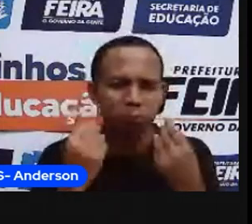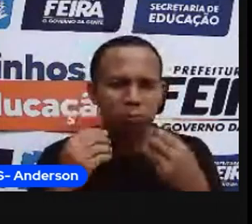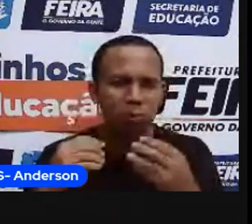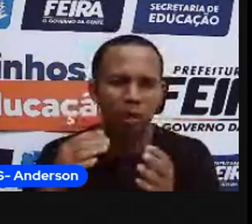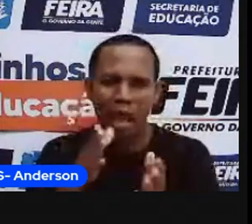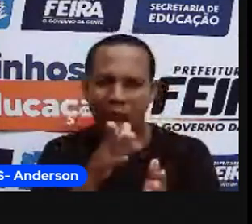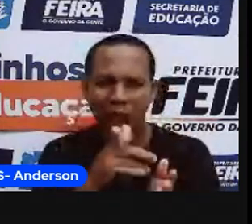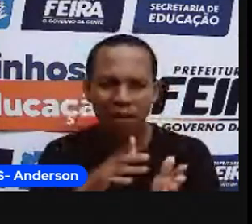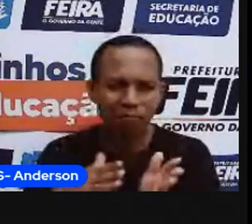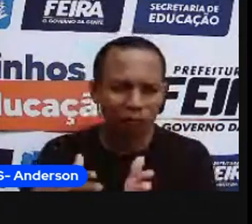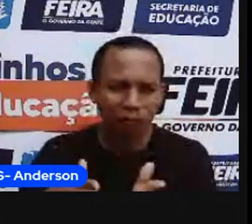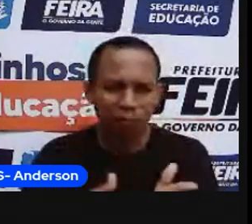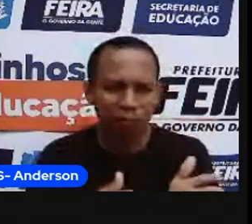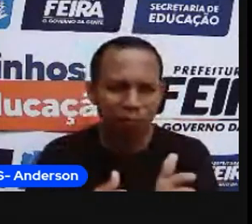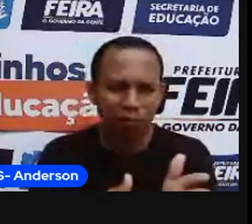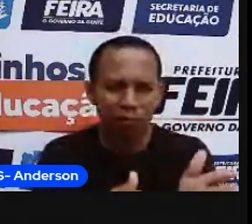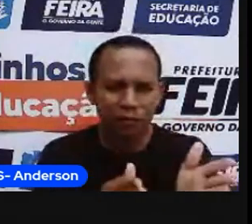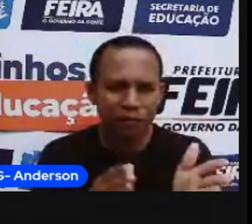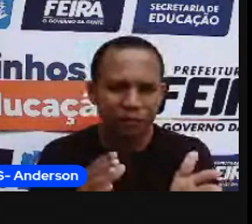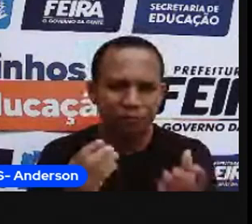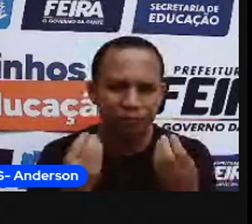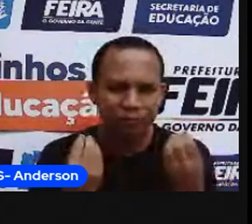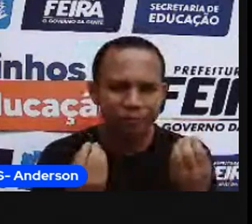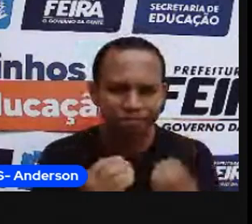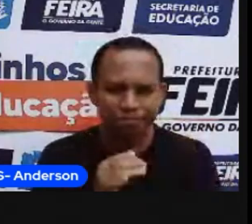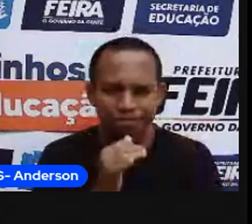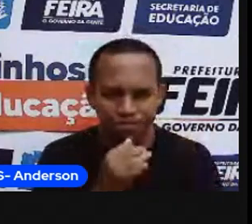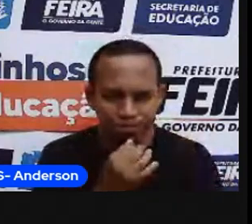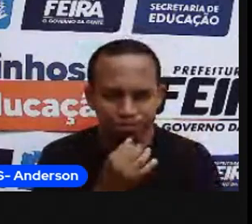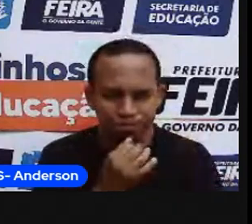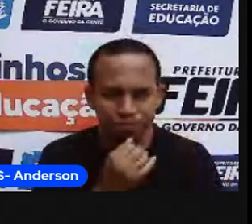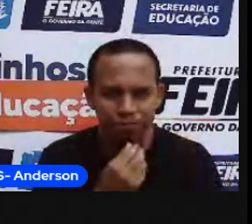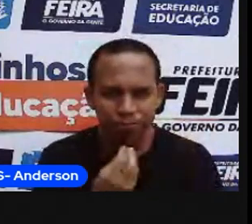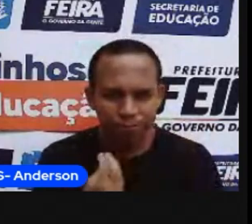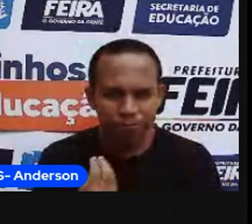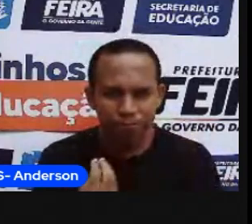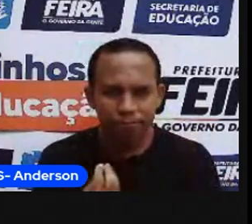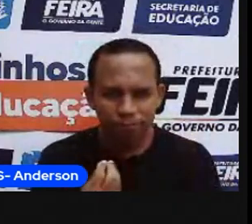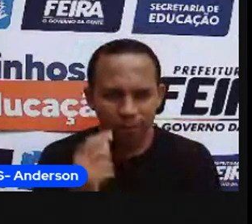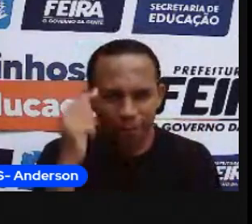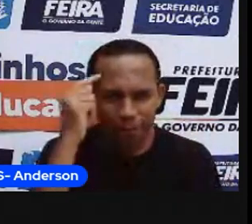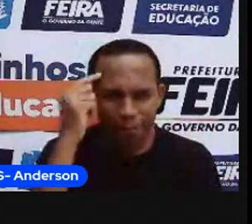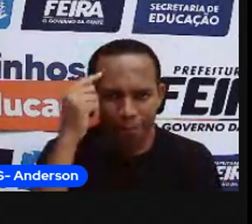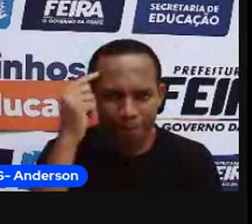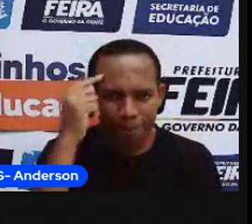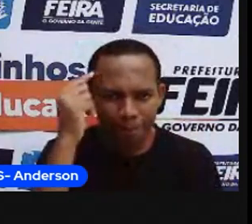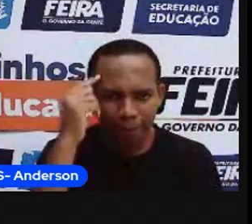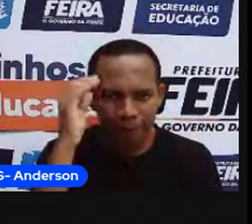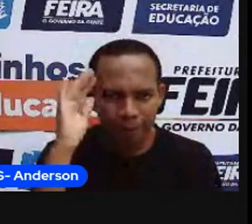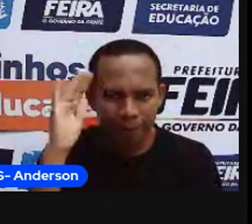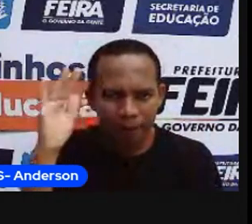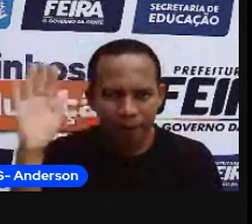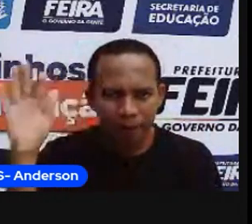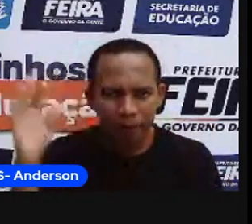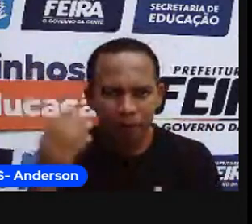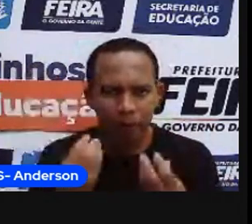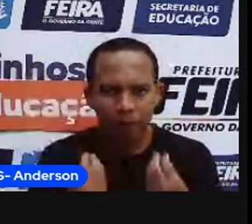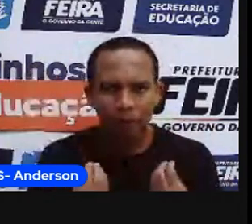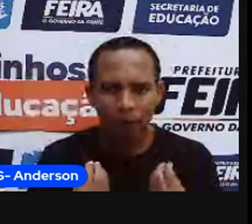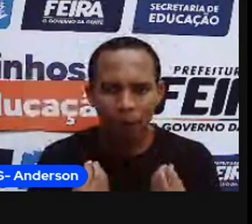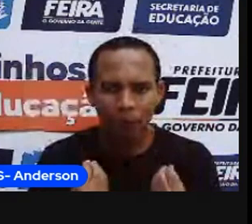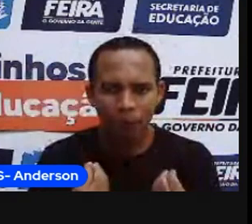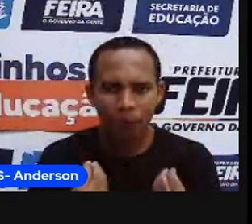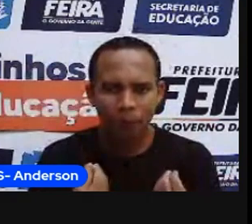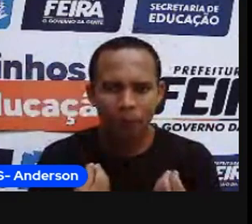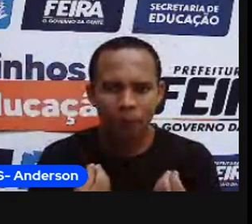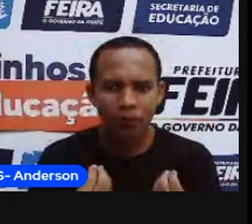lixo, né, que foi aí descartada aí no meio ambiente. E aí ele começa a pensar, como é